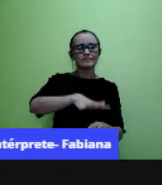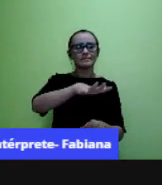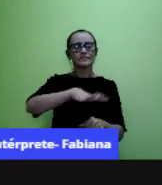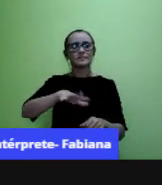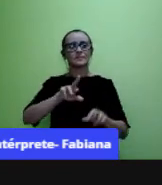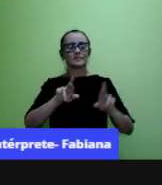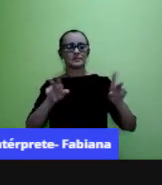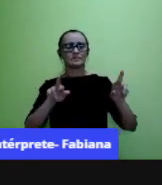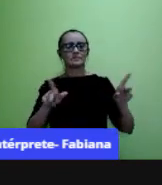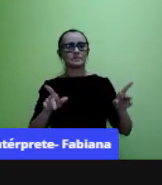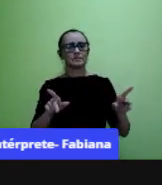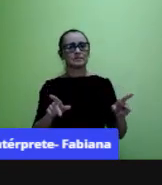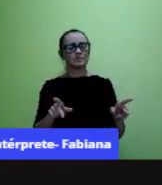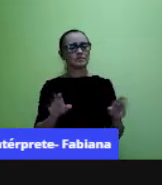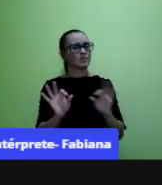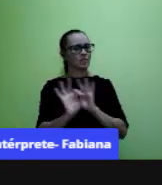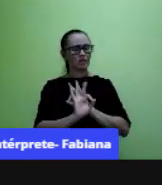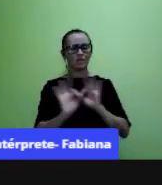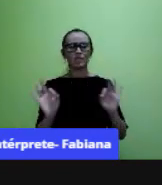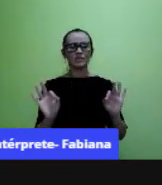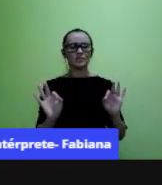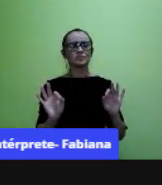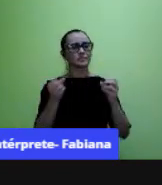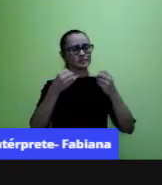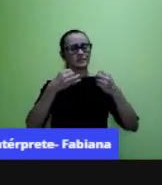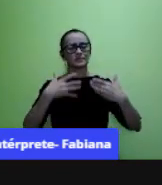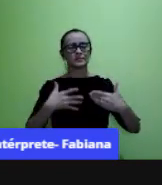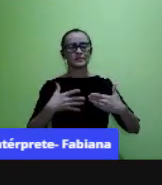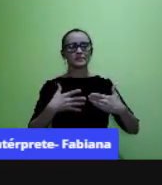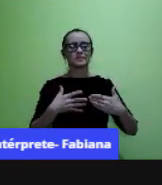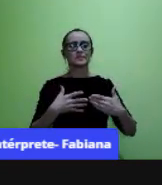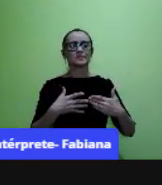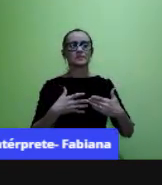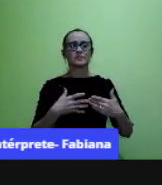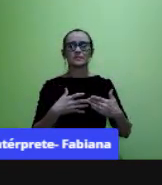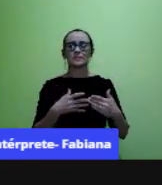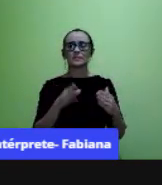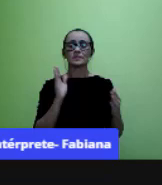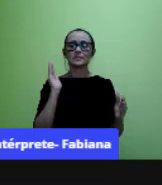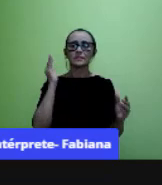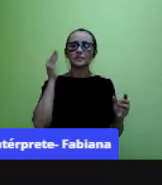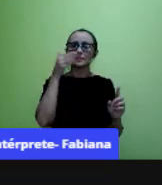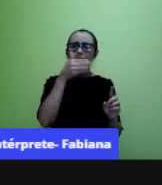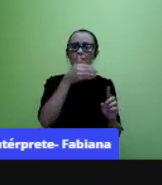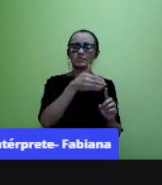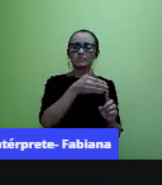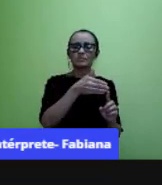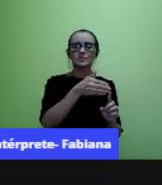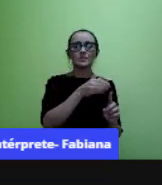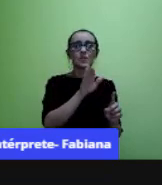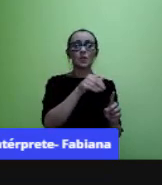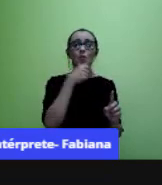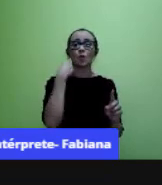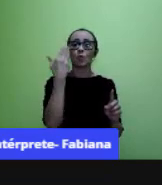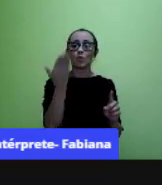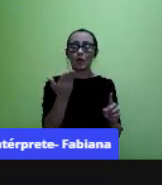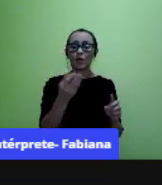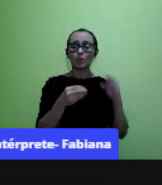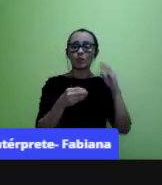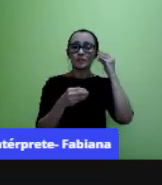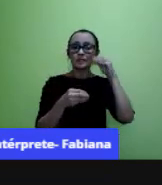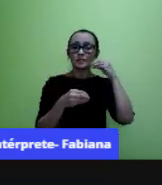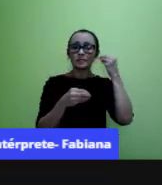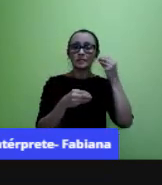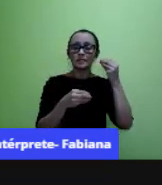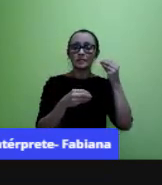bem. Nós acabamos de falar, só que você vai ter que determinar qual é o campo de experiência para o objetivo